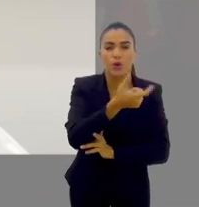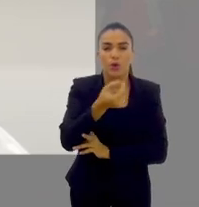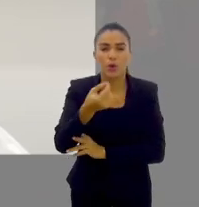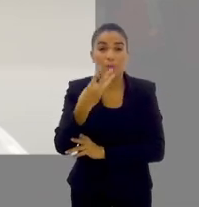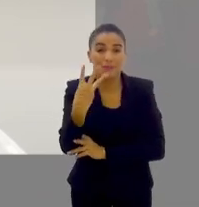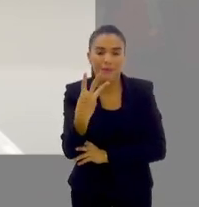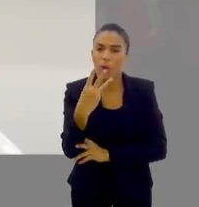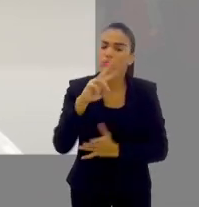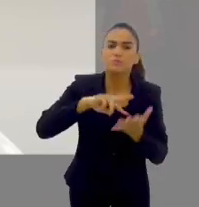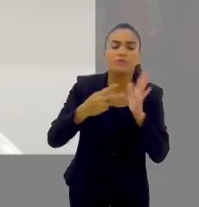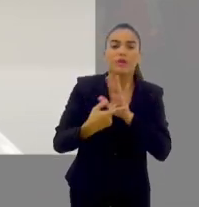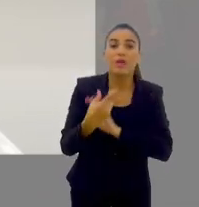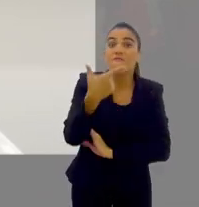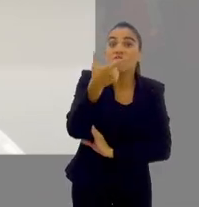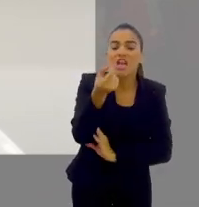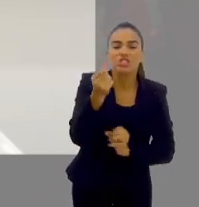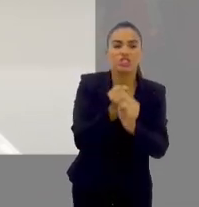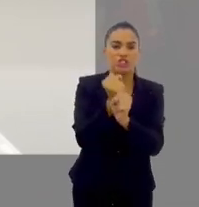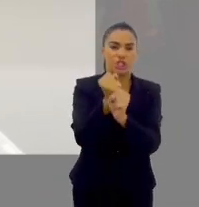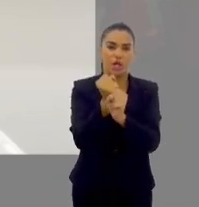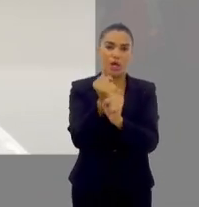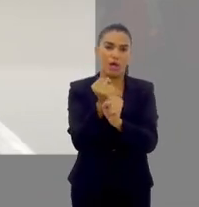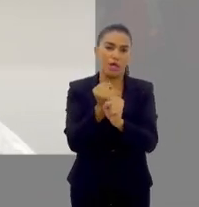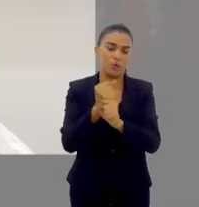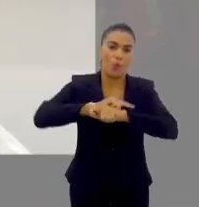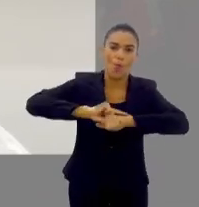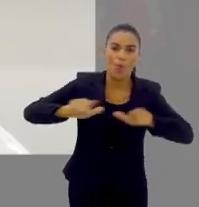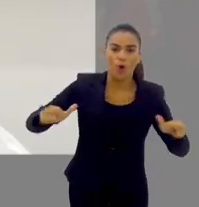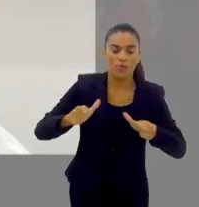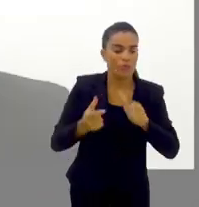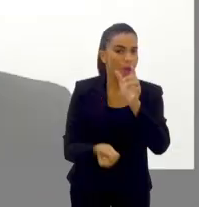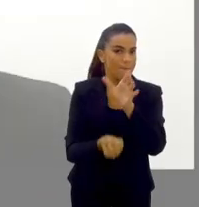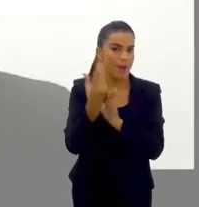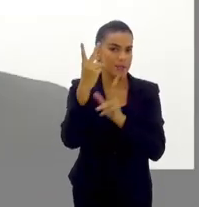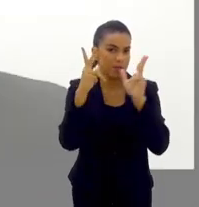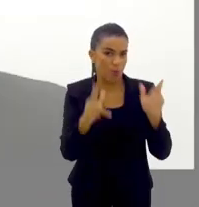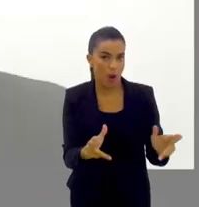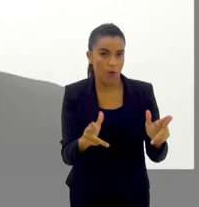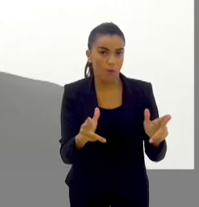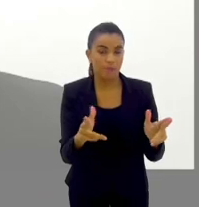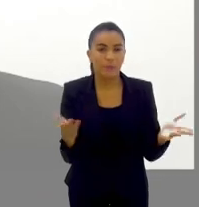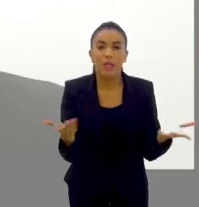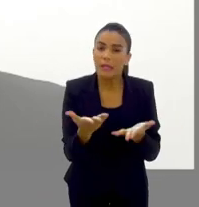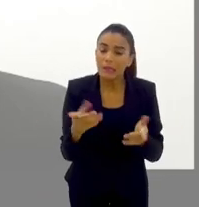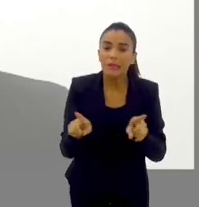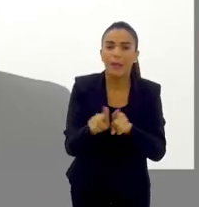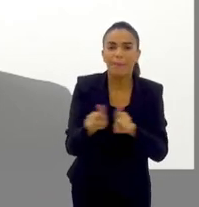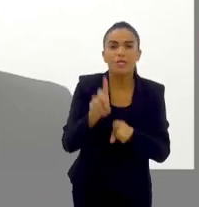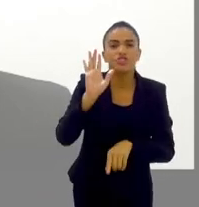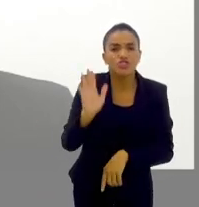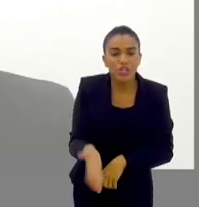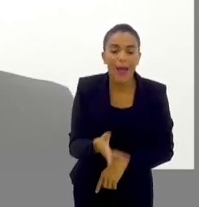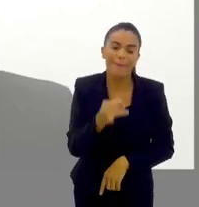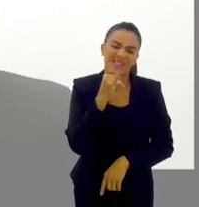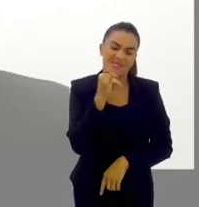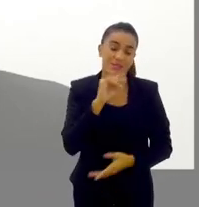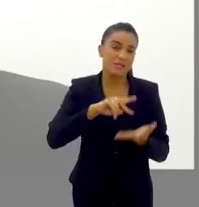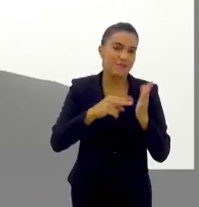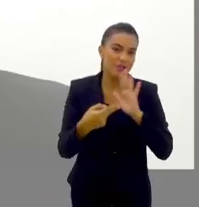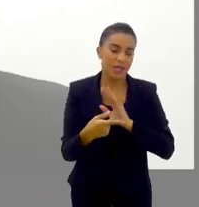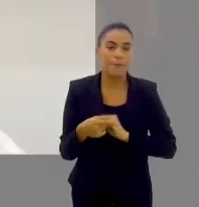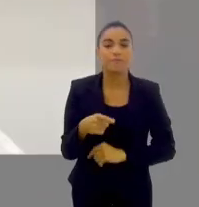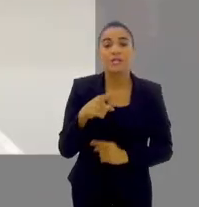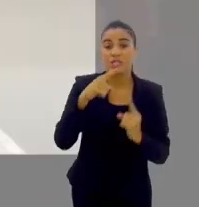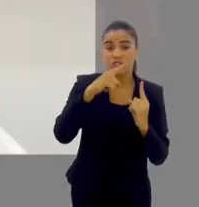já está 20 anos sem ele causando epidemia. E a gente sabe que a dengue ela oferece uma proteção sorotipo específica.